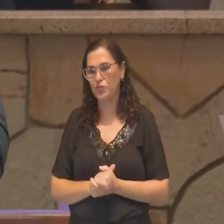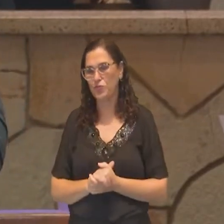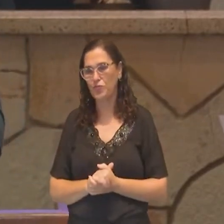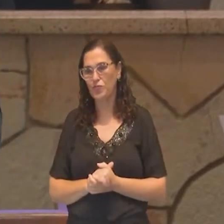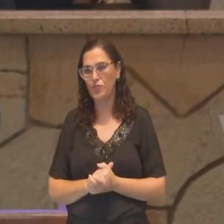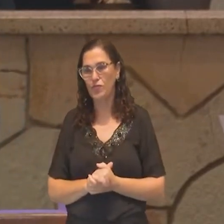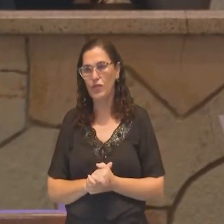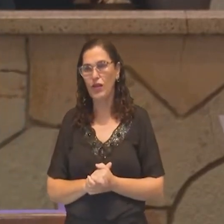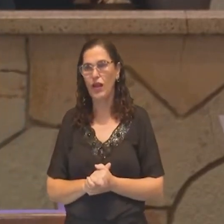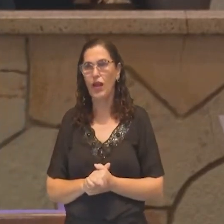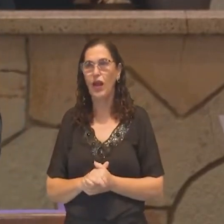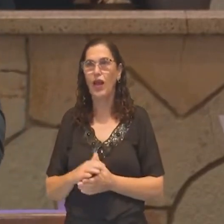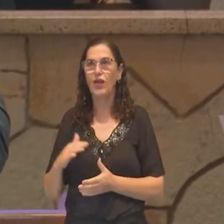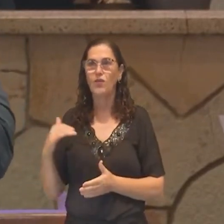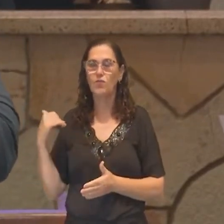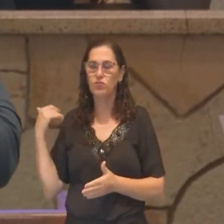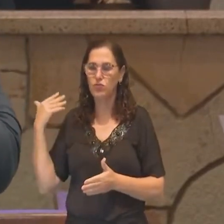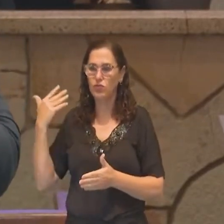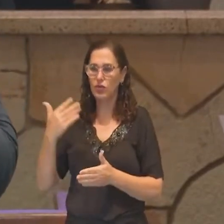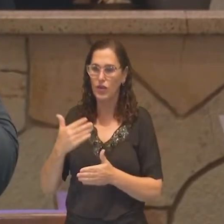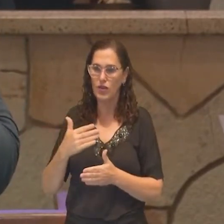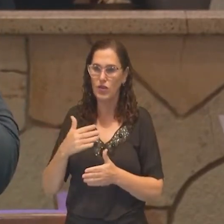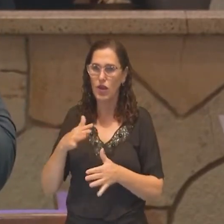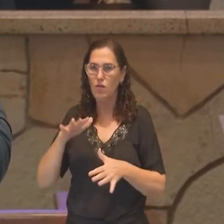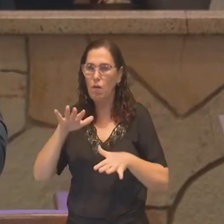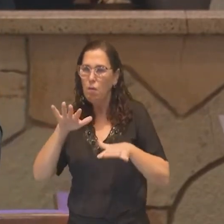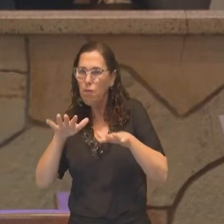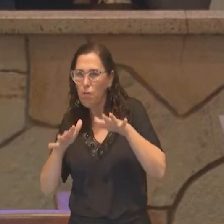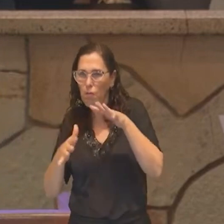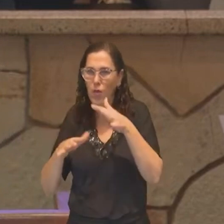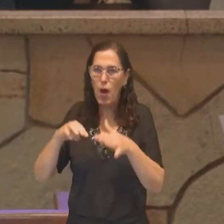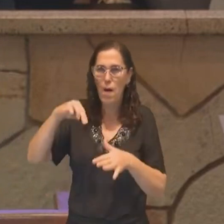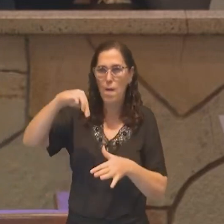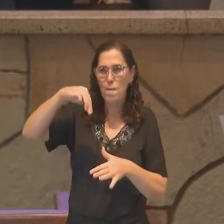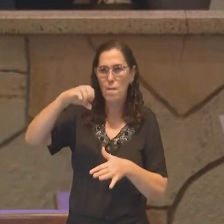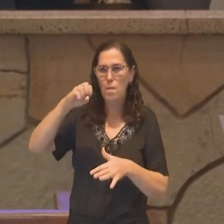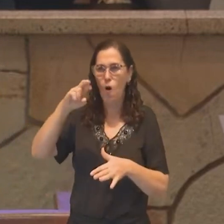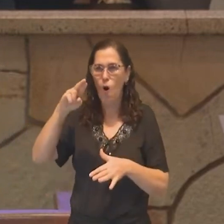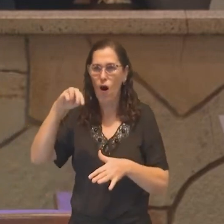que vinham de águas termais, elas chegavam morna.